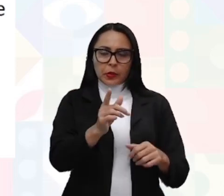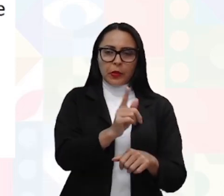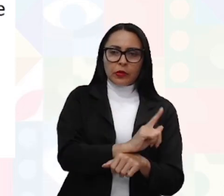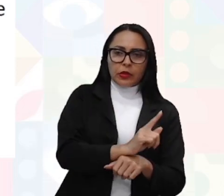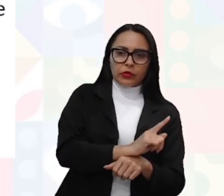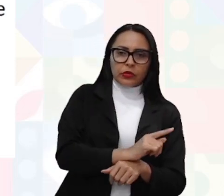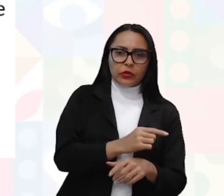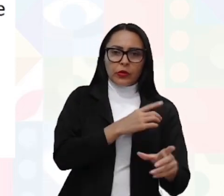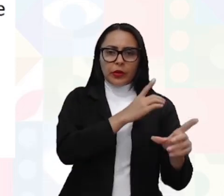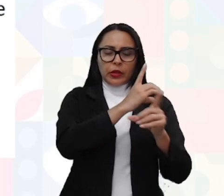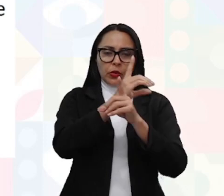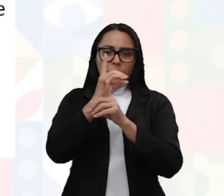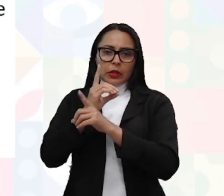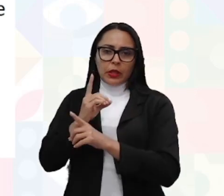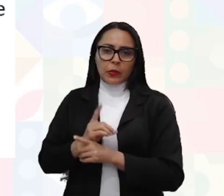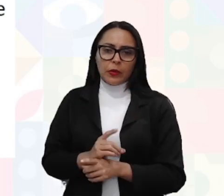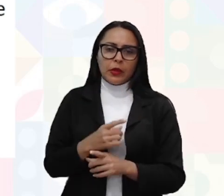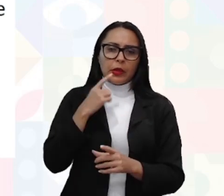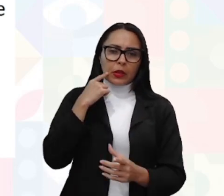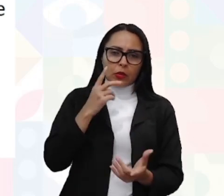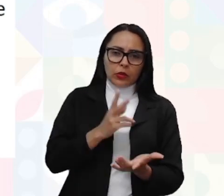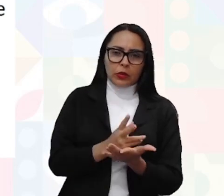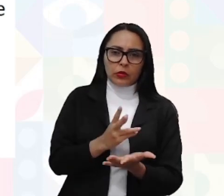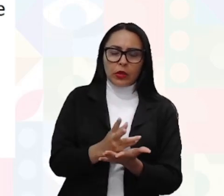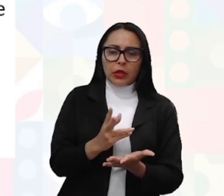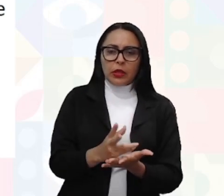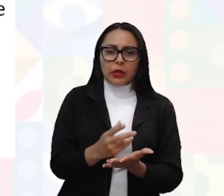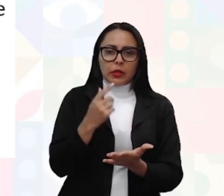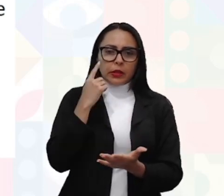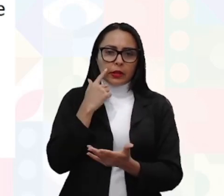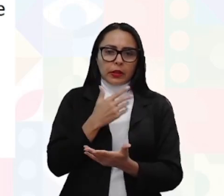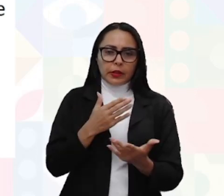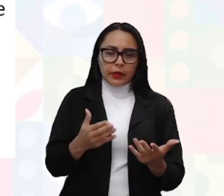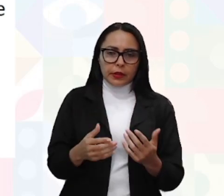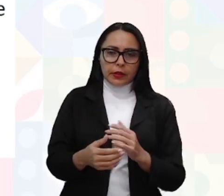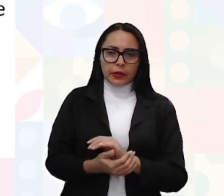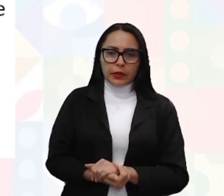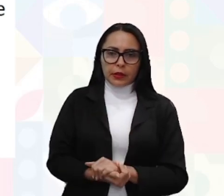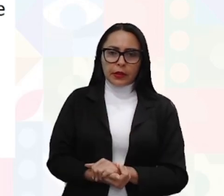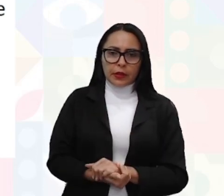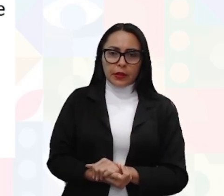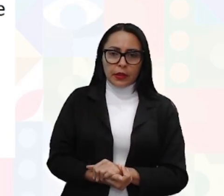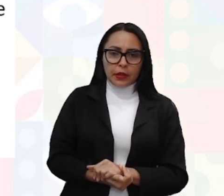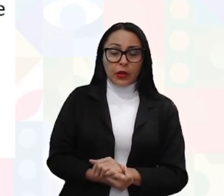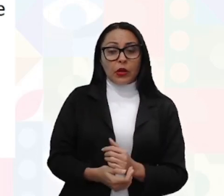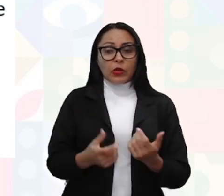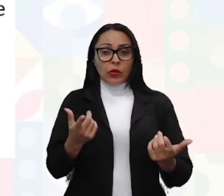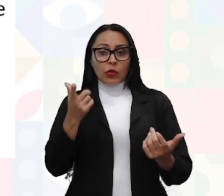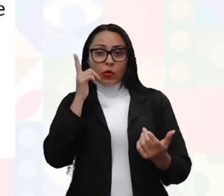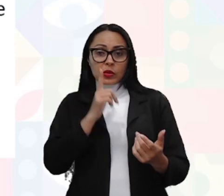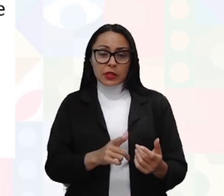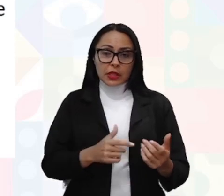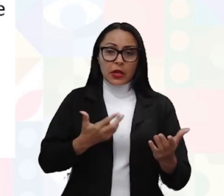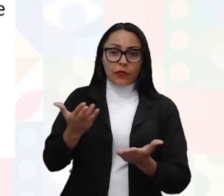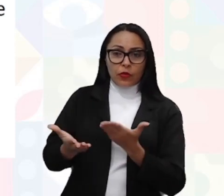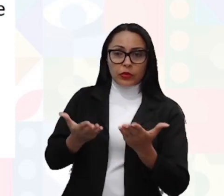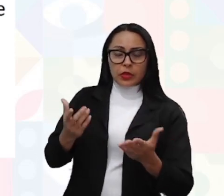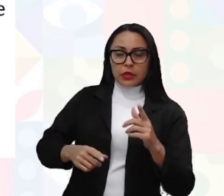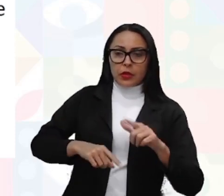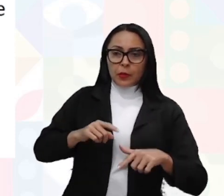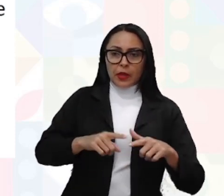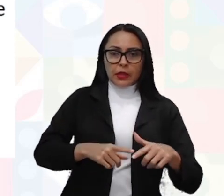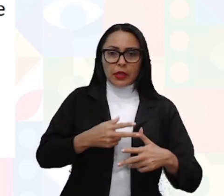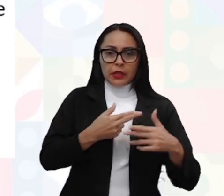é encontrarmos e mantermos aqueles fornecedores que tenham condições de fornecer o material ou